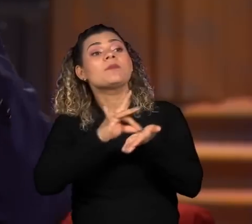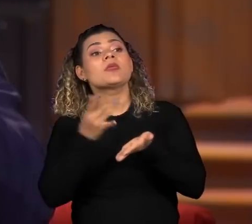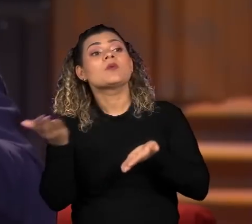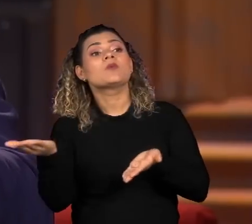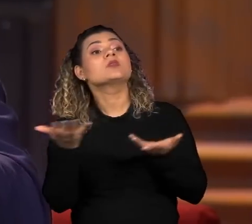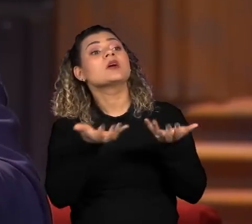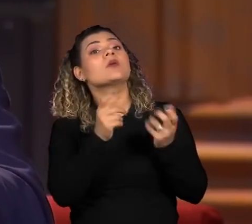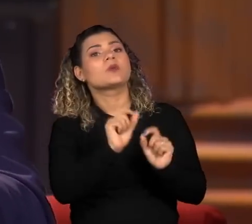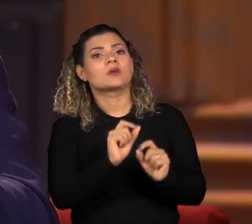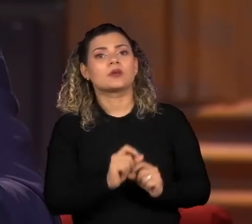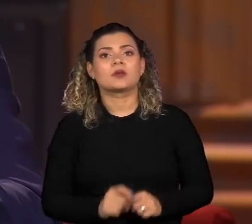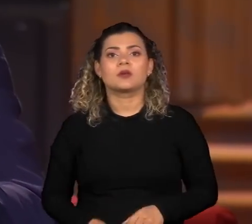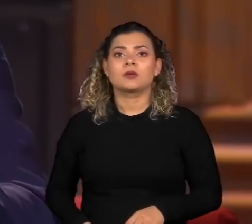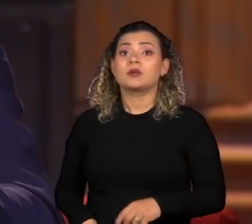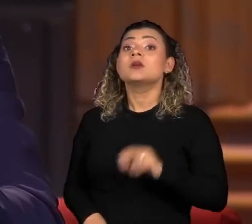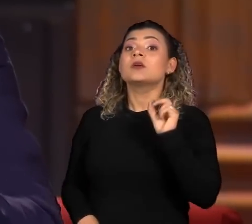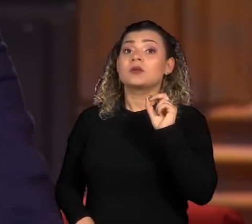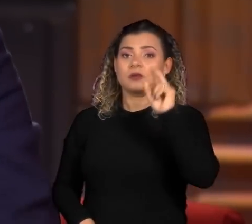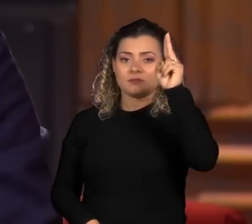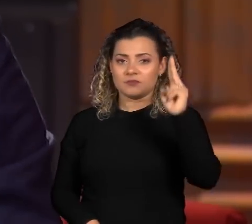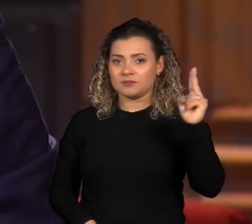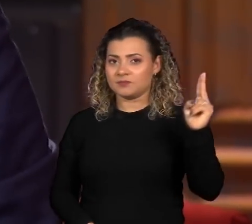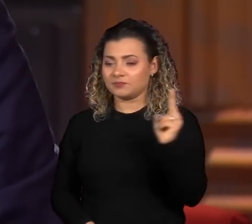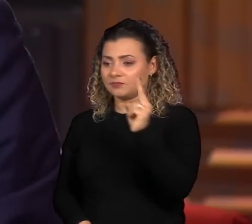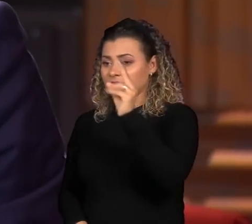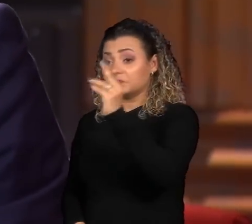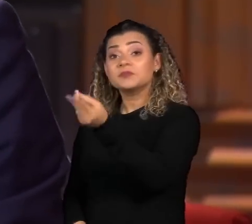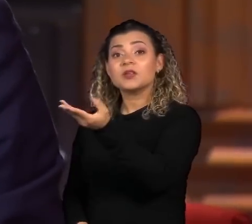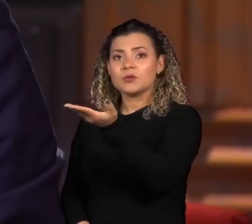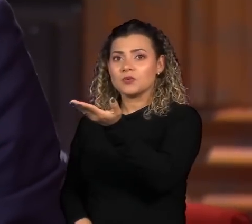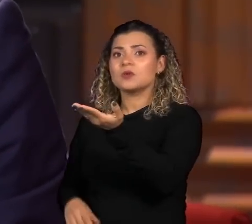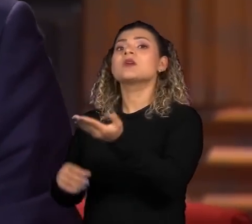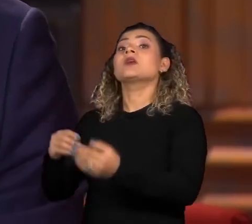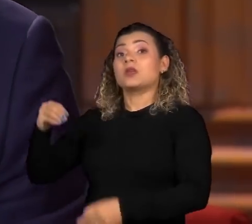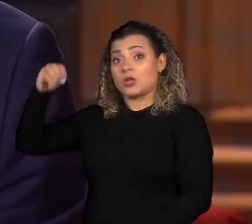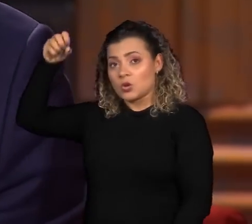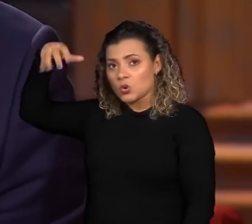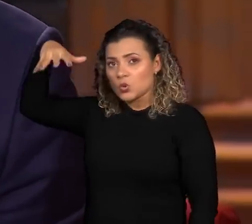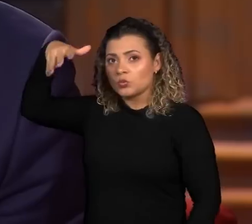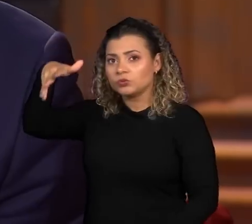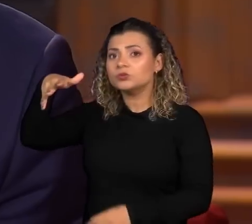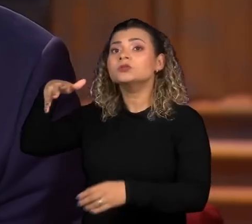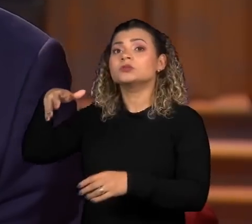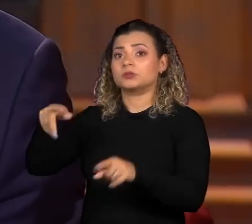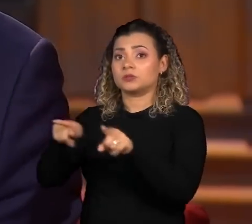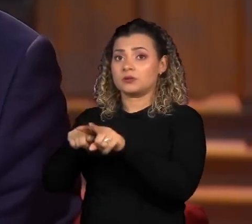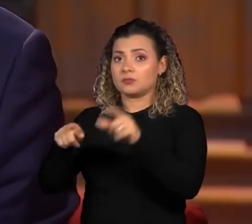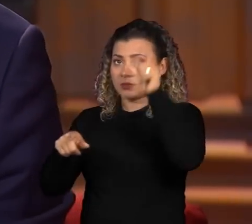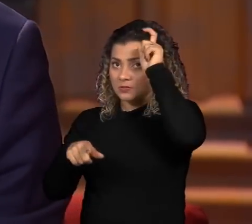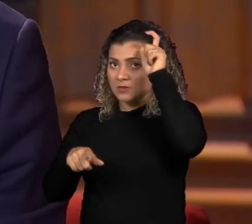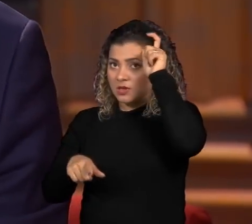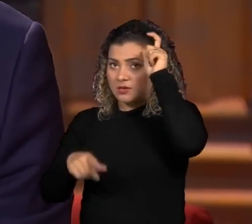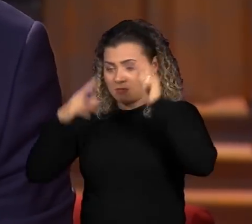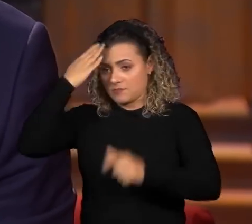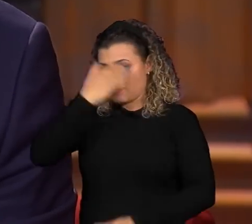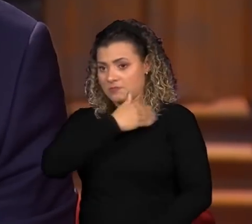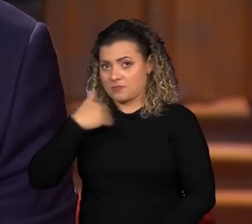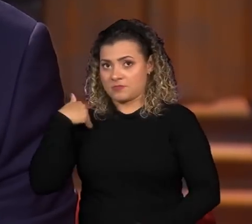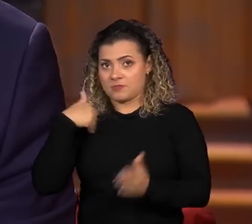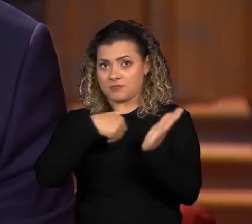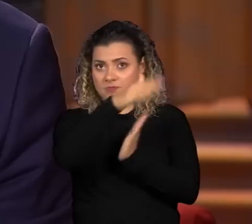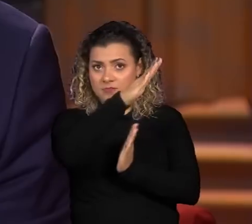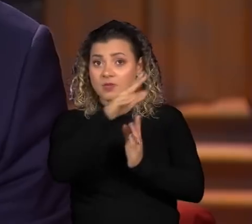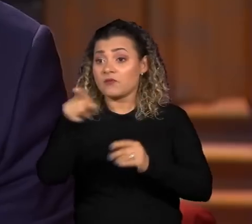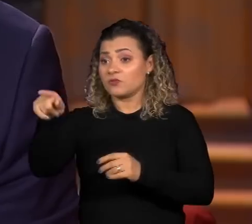Que a cruz sagrada seja minha luz, não seja o dragão meu guia, sai de retro, Satanás. O mal que tu